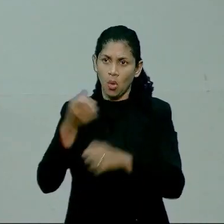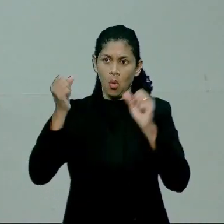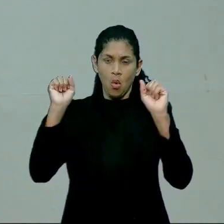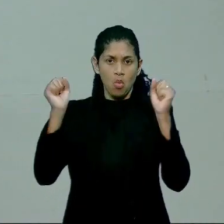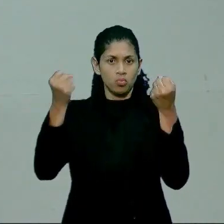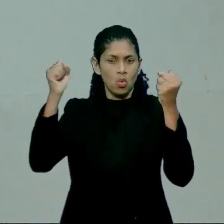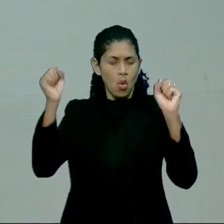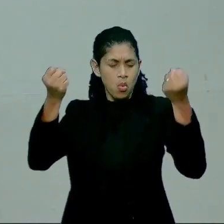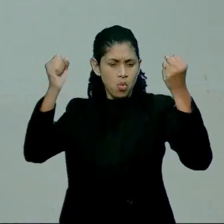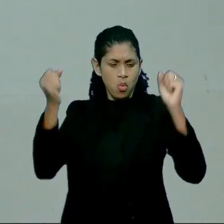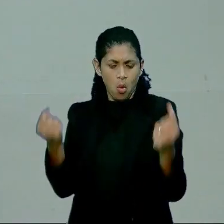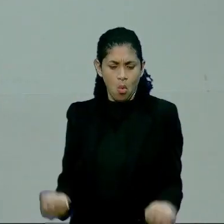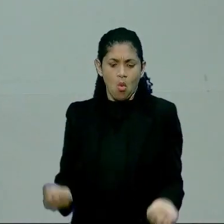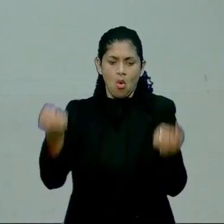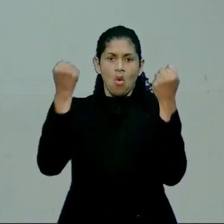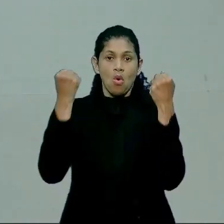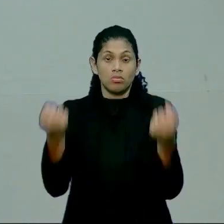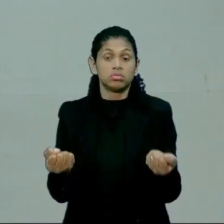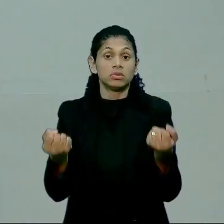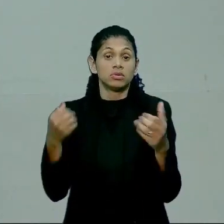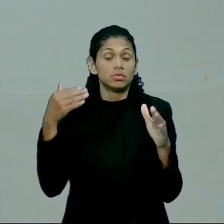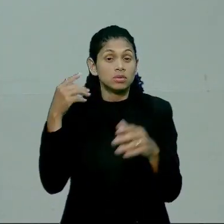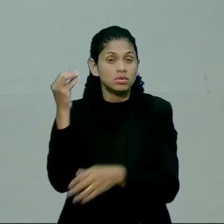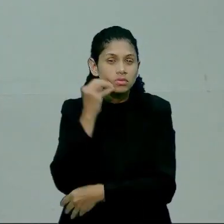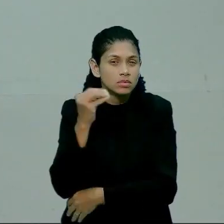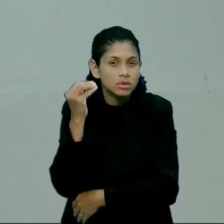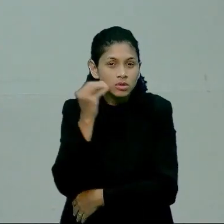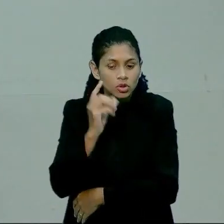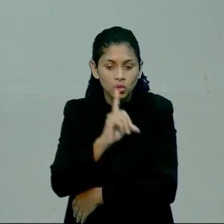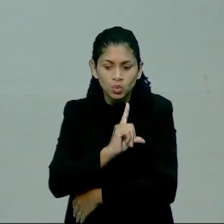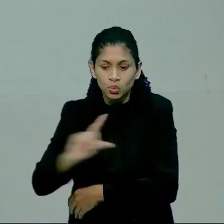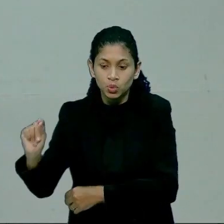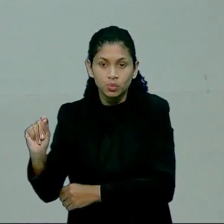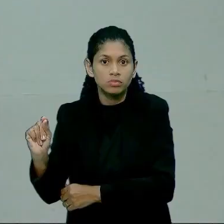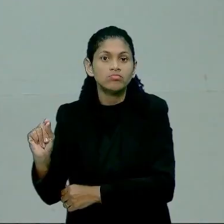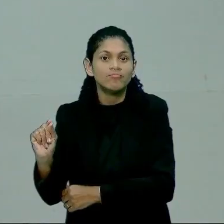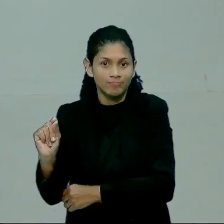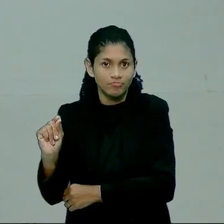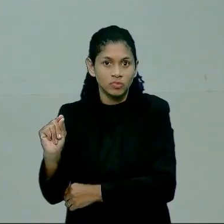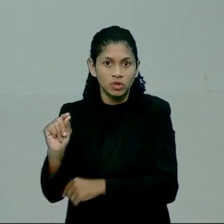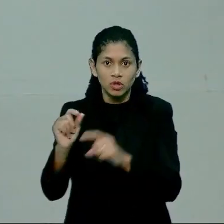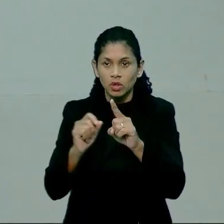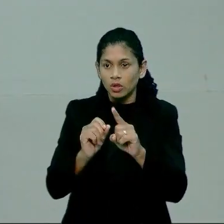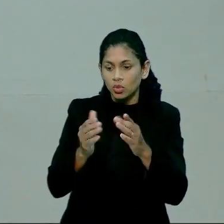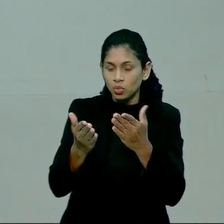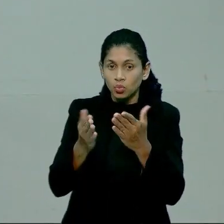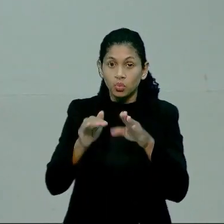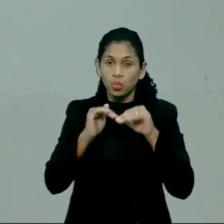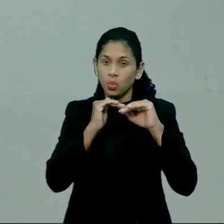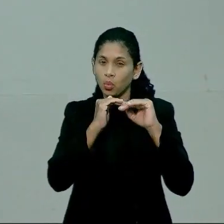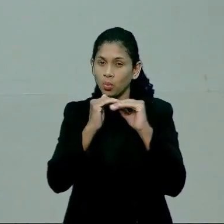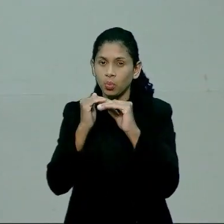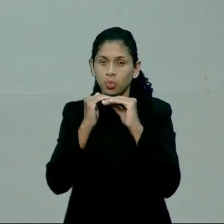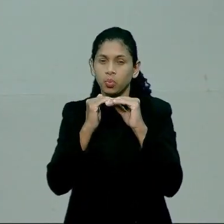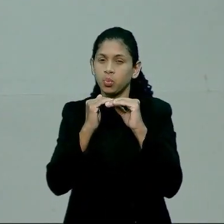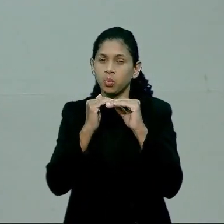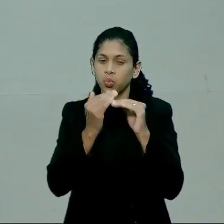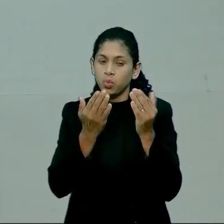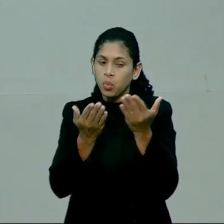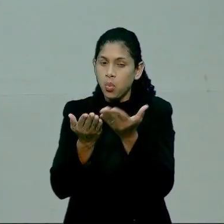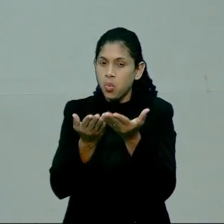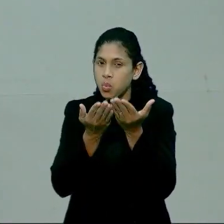resultado acima do que eu já tenho, eu estou tentando fugir do equilíbrio, eu estou tentando ultrapassar. Ah, mas é que eu quero ficar mais forte, quero ficar mais